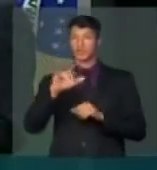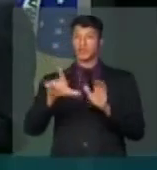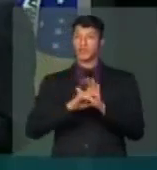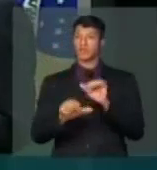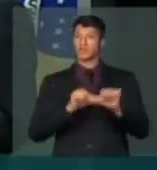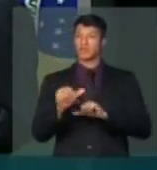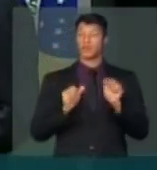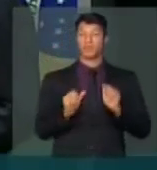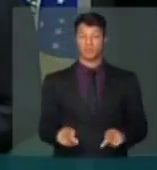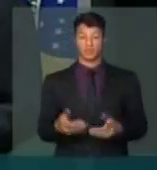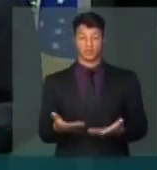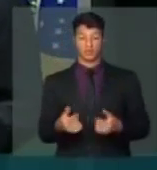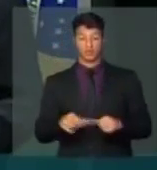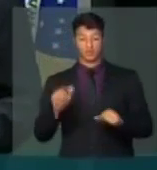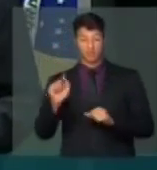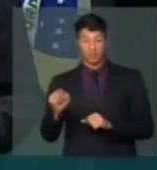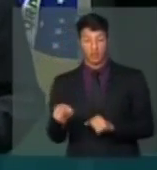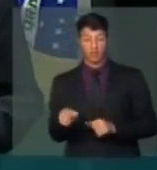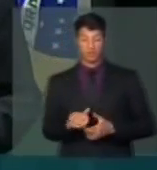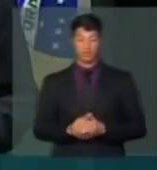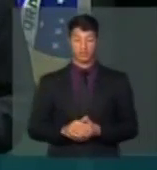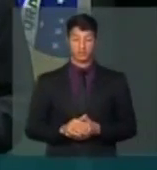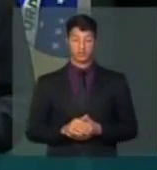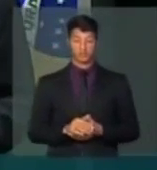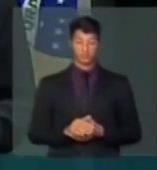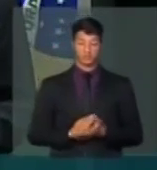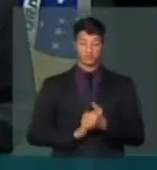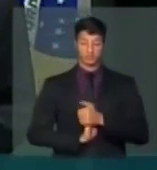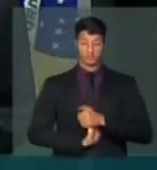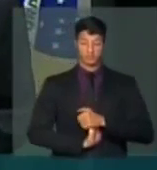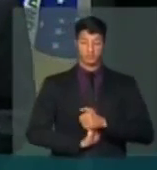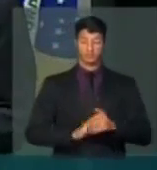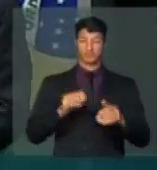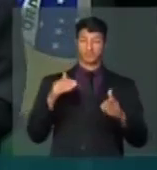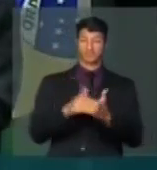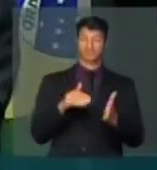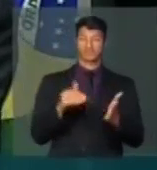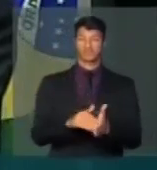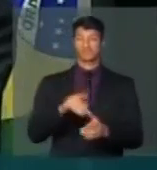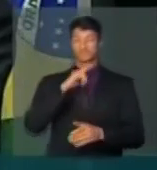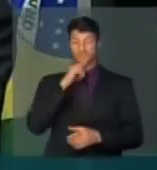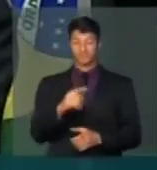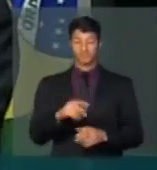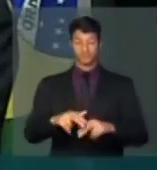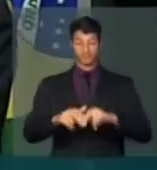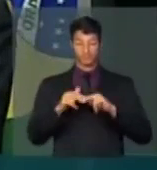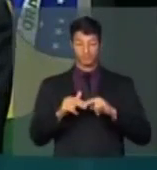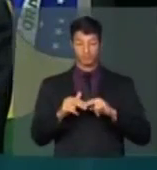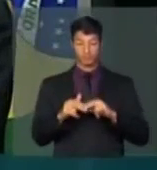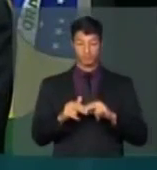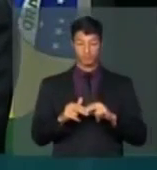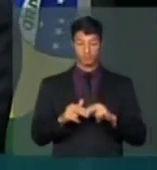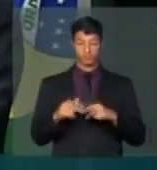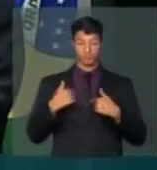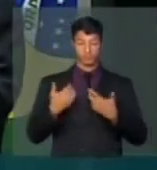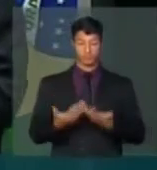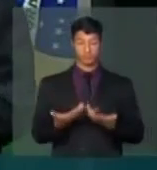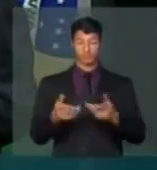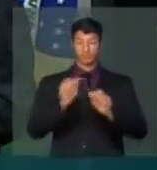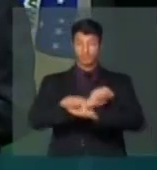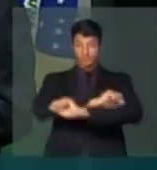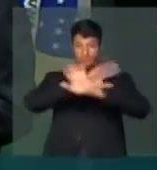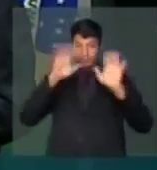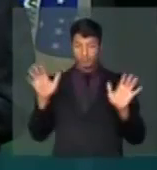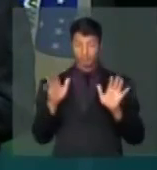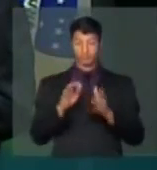mudar para se aposentar. Estão ali naquele impasse, naquela dúvida. Por isso, eu quero deixar bem